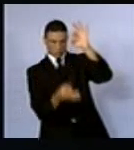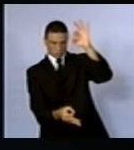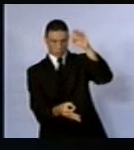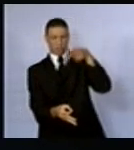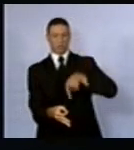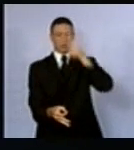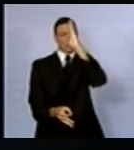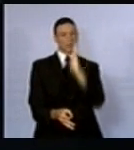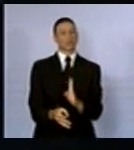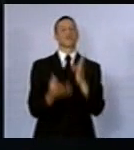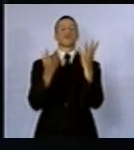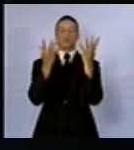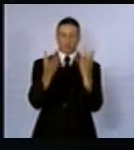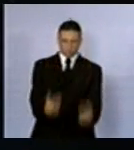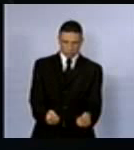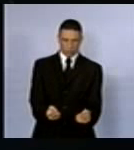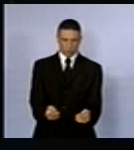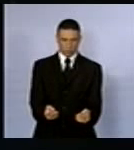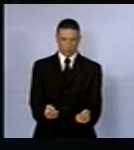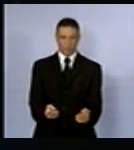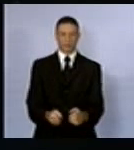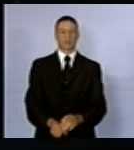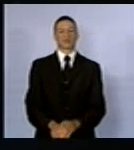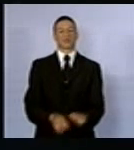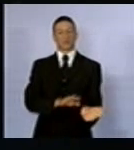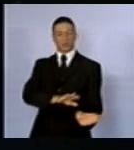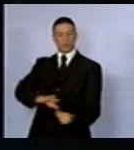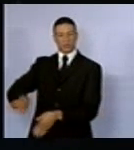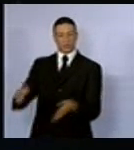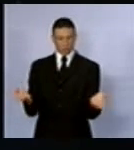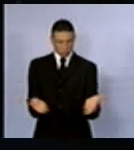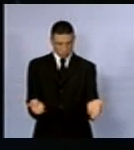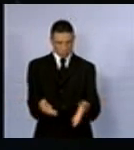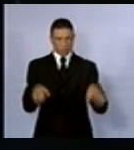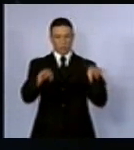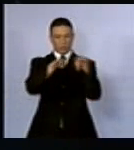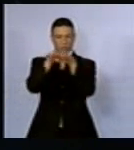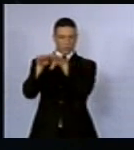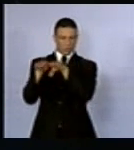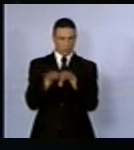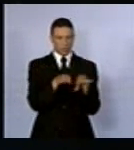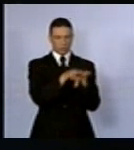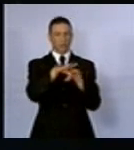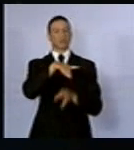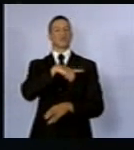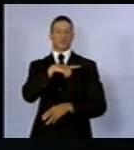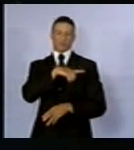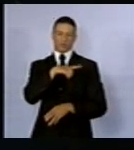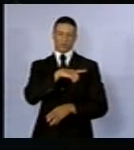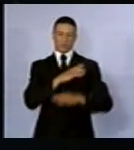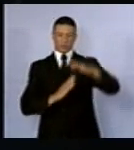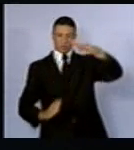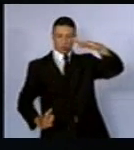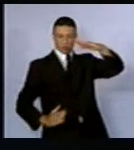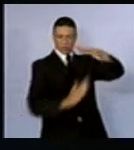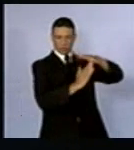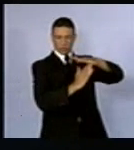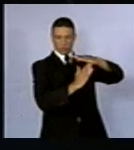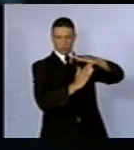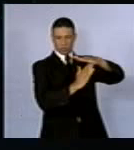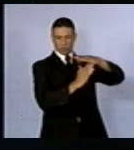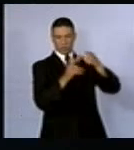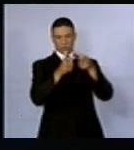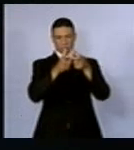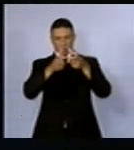esse limite. Nós, então, hoje temos um equilíbrio. Qual é o equilíbrio? É o limite de emissão, é